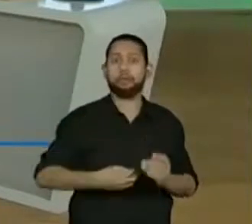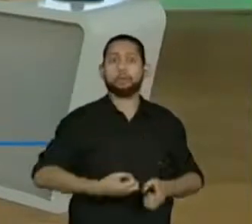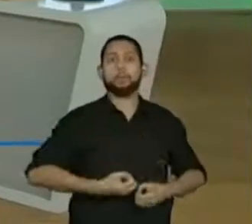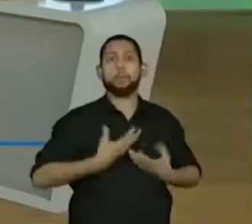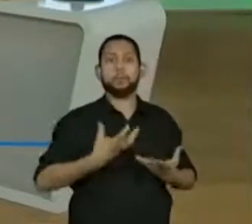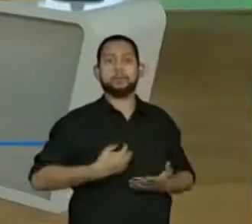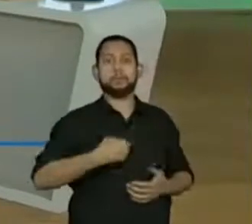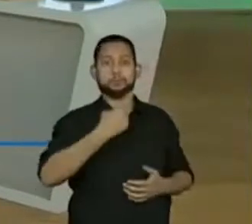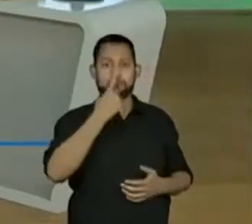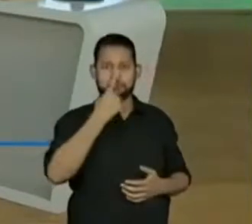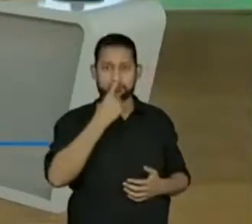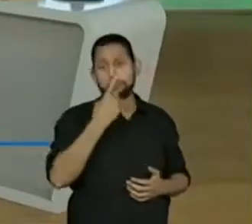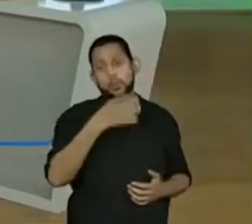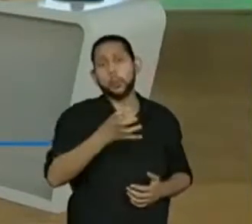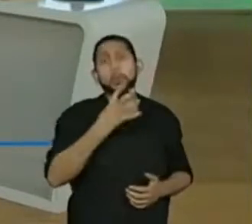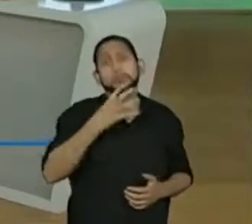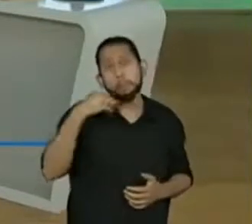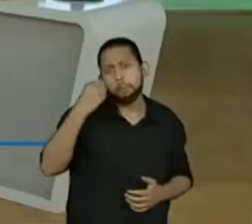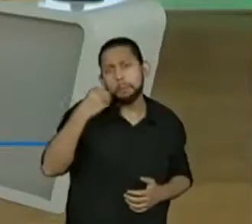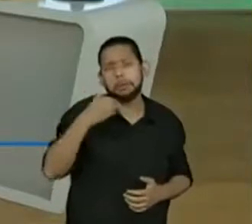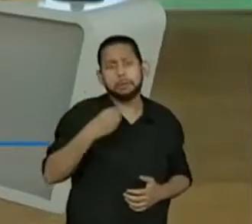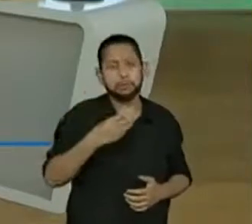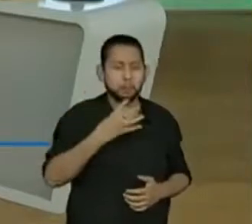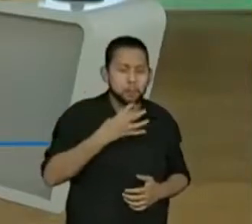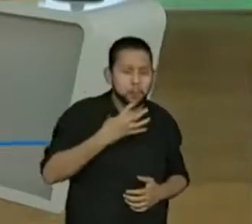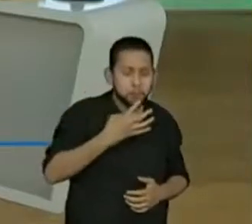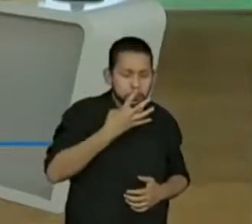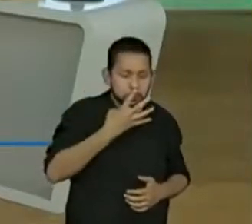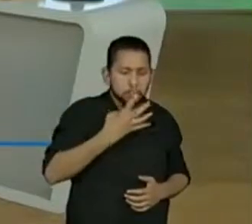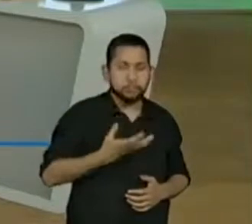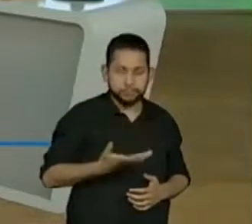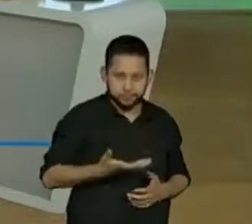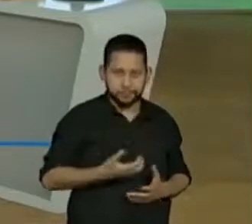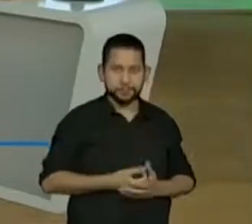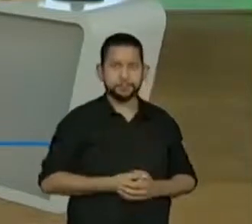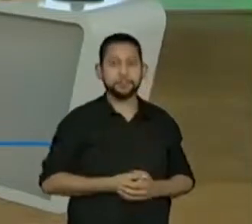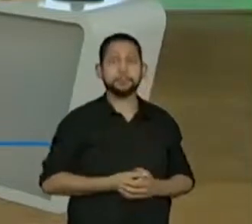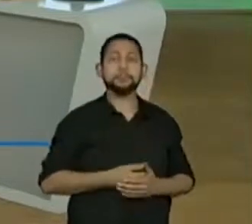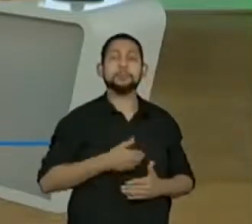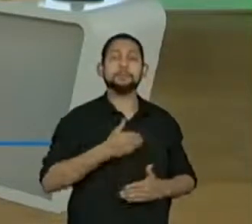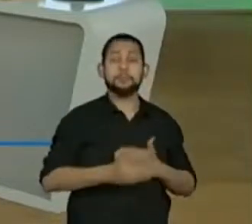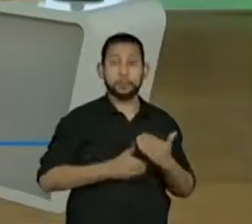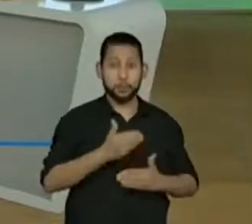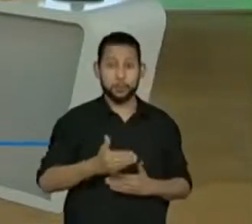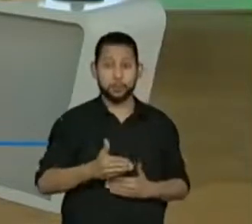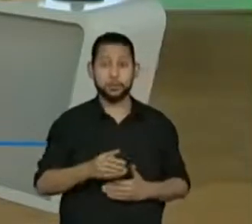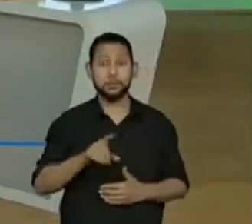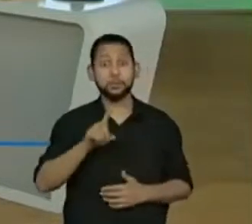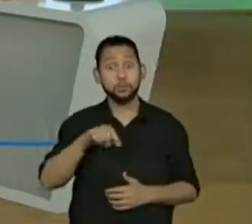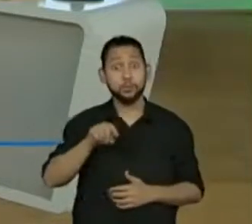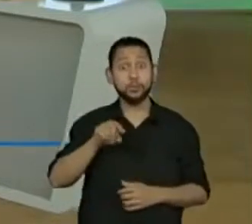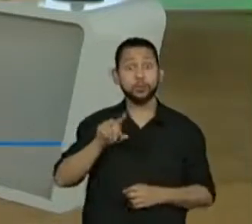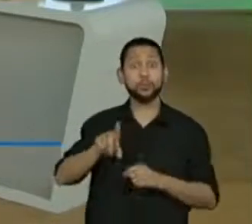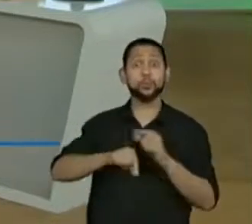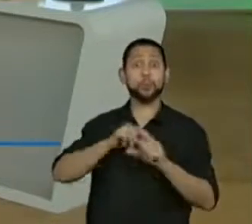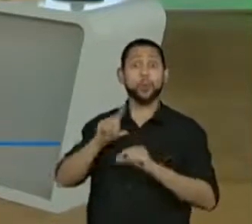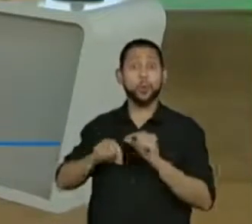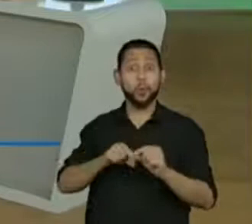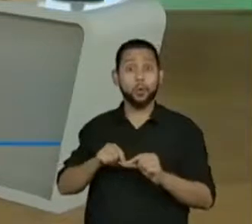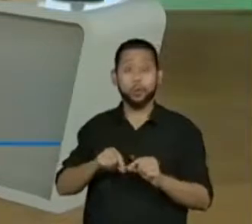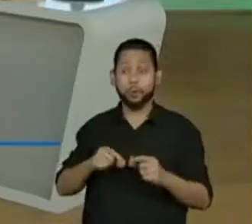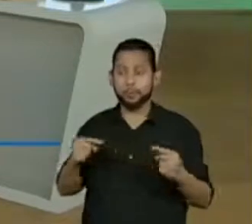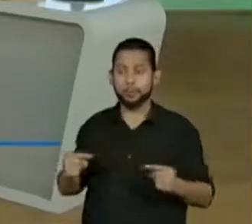poemas Como eu disse você se familiarizarem um poema e contou aí a galera escolha aqui